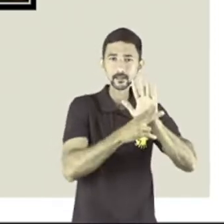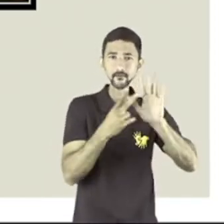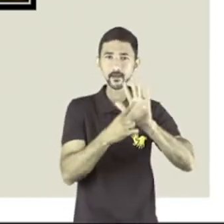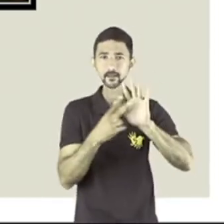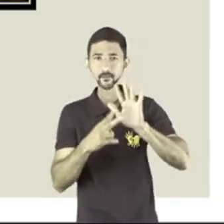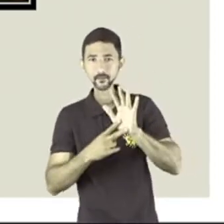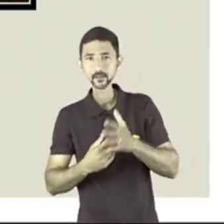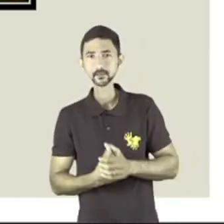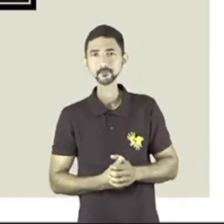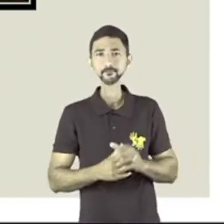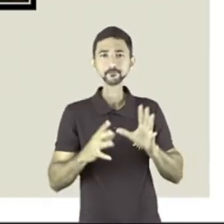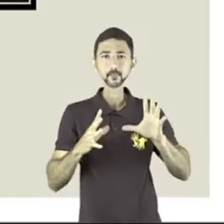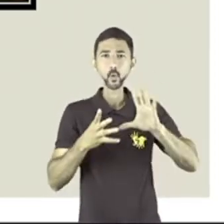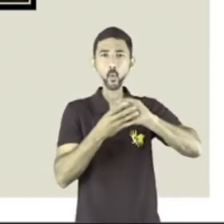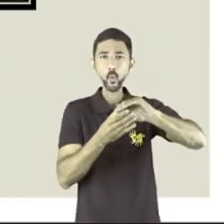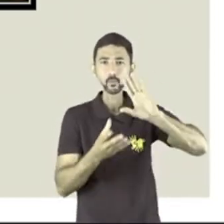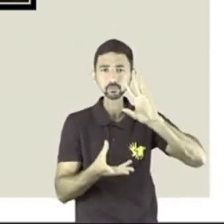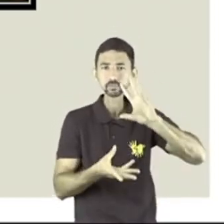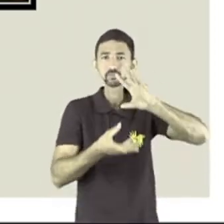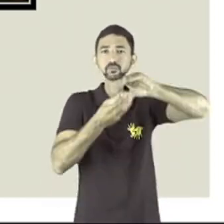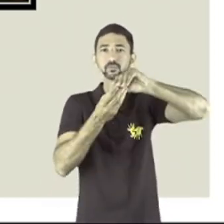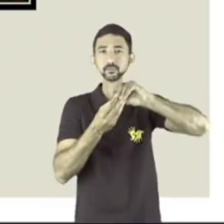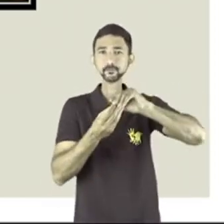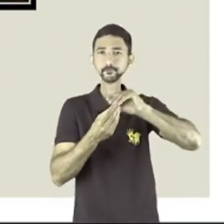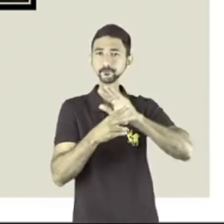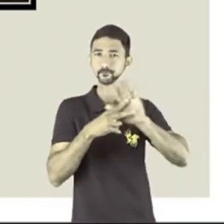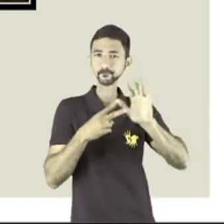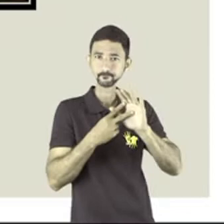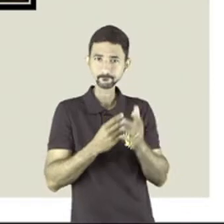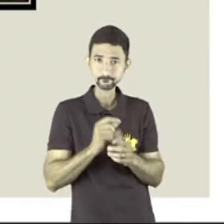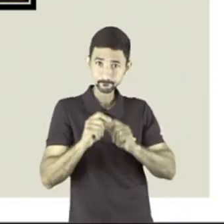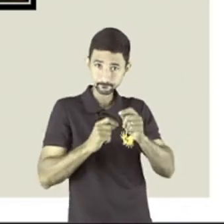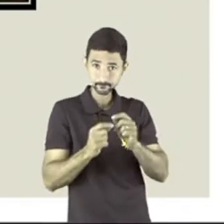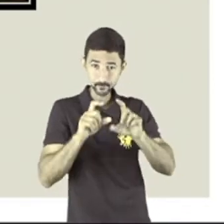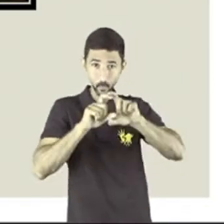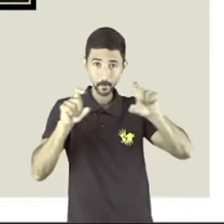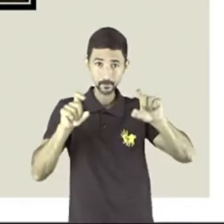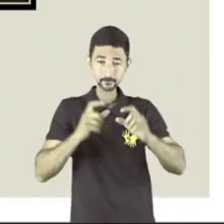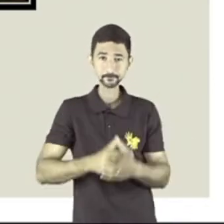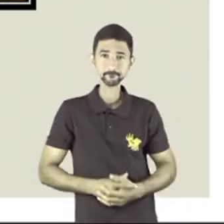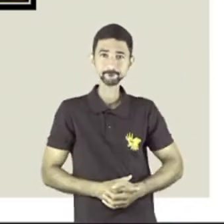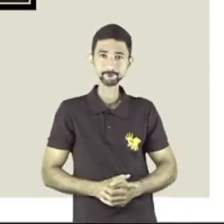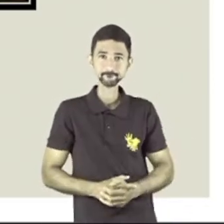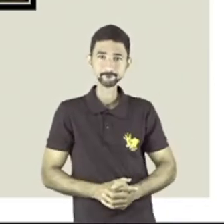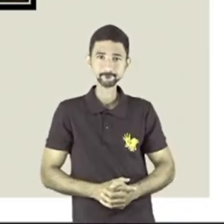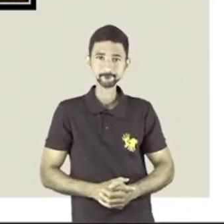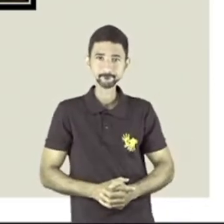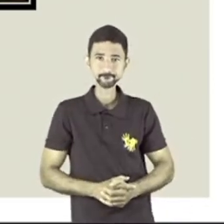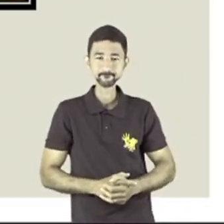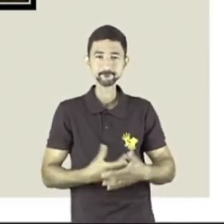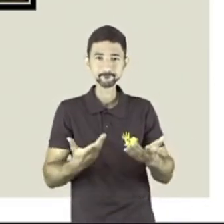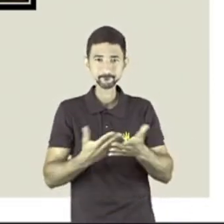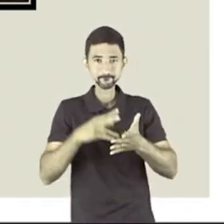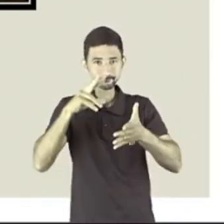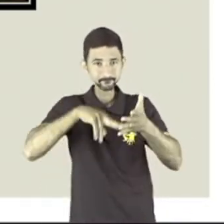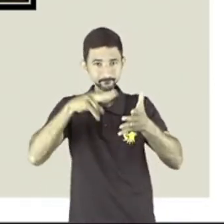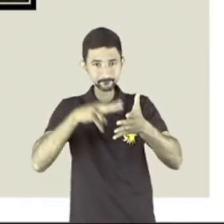o conjunto desses versos é uma estrofe. Estou lendo agora neste momento